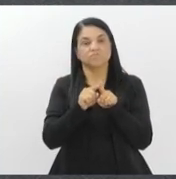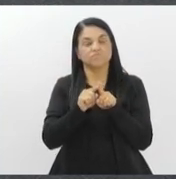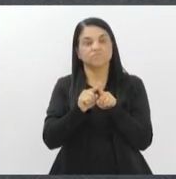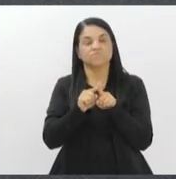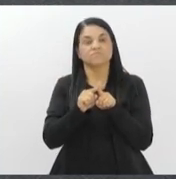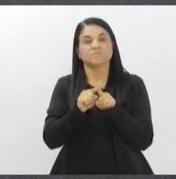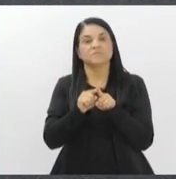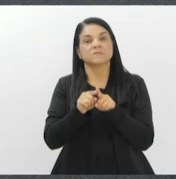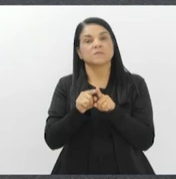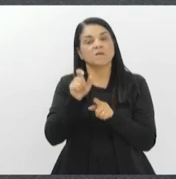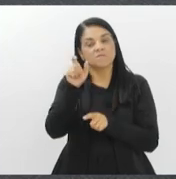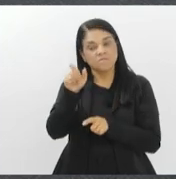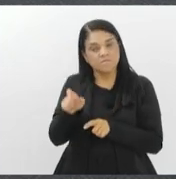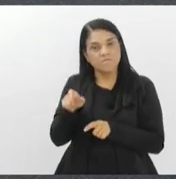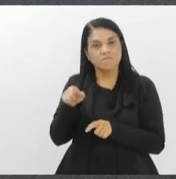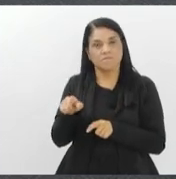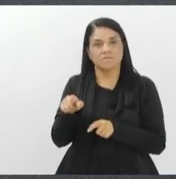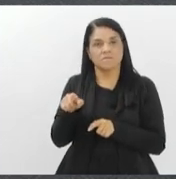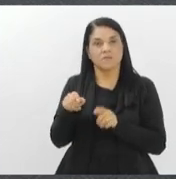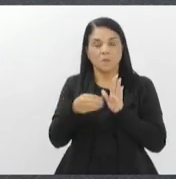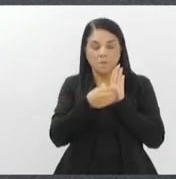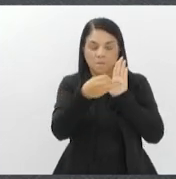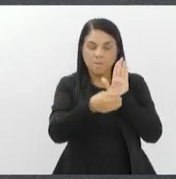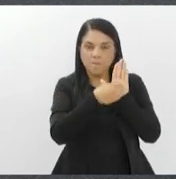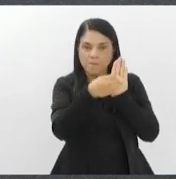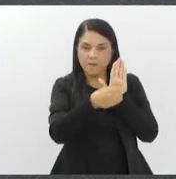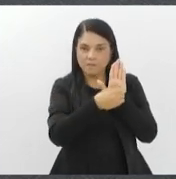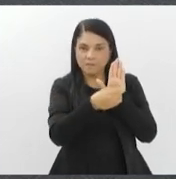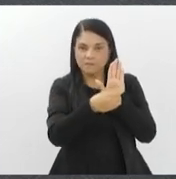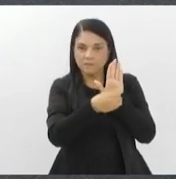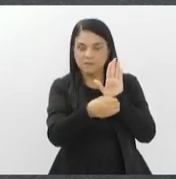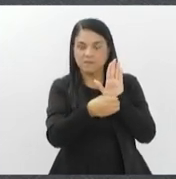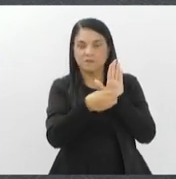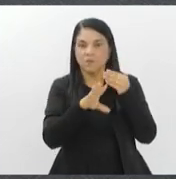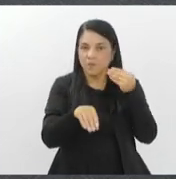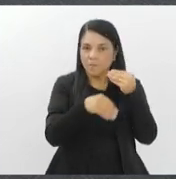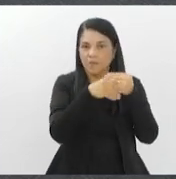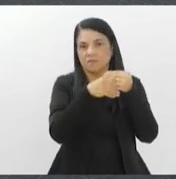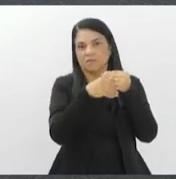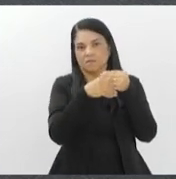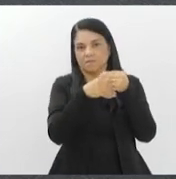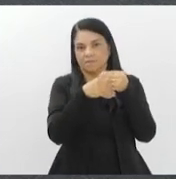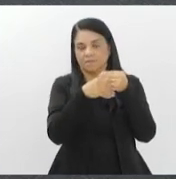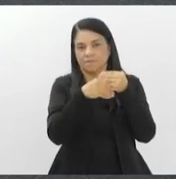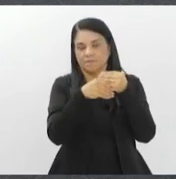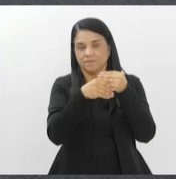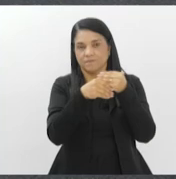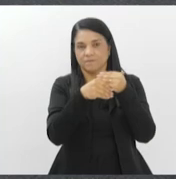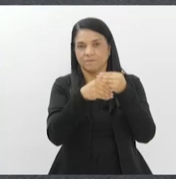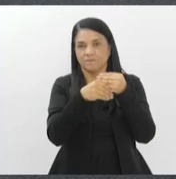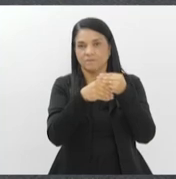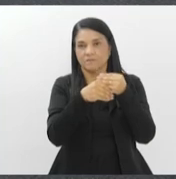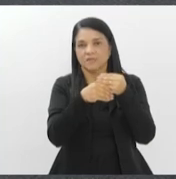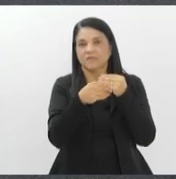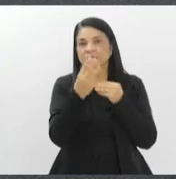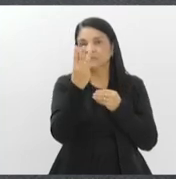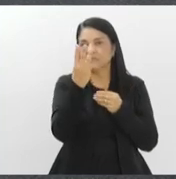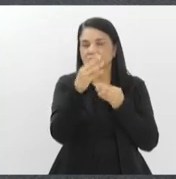ela faz um parecer favorável com emendas, a